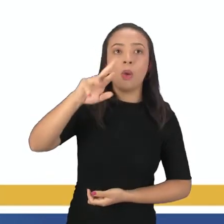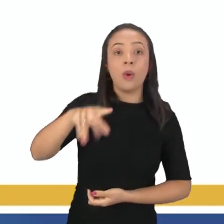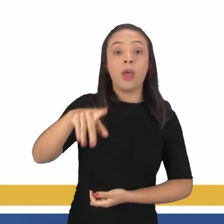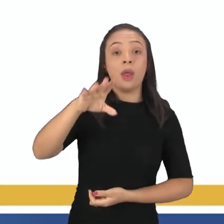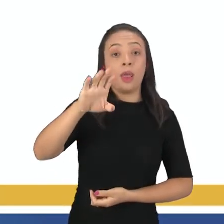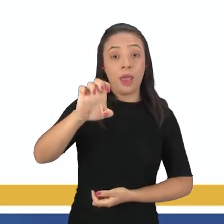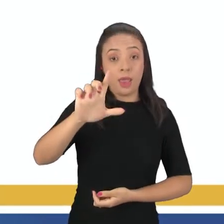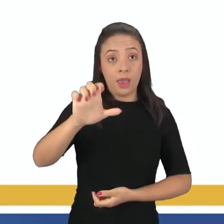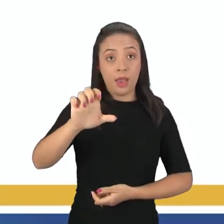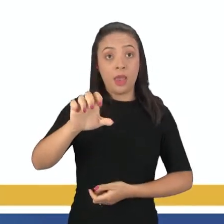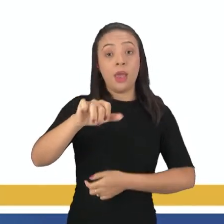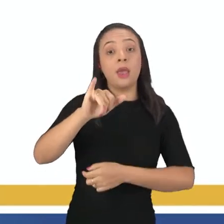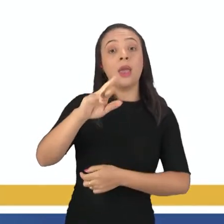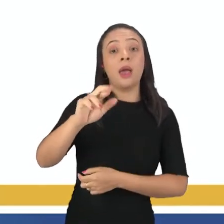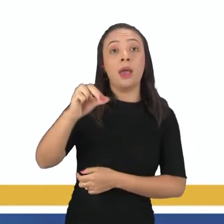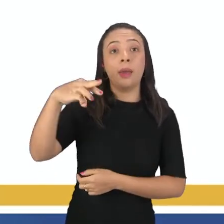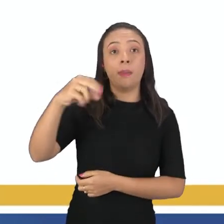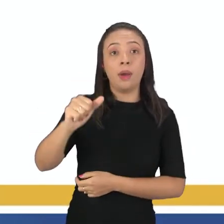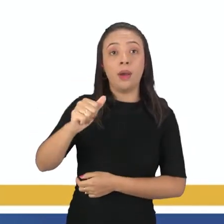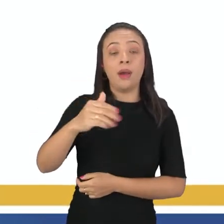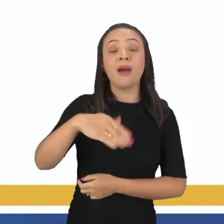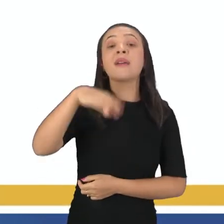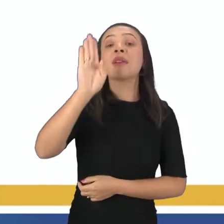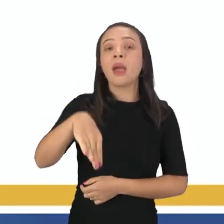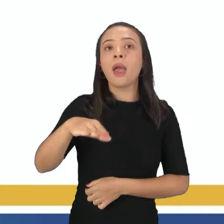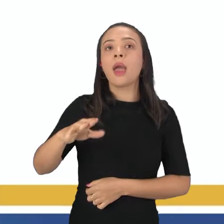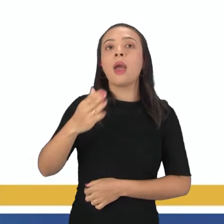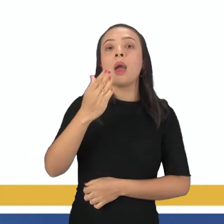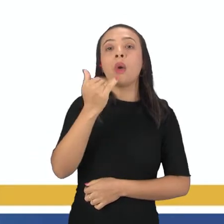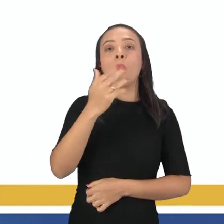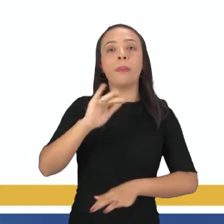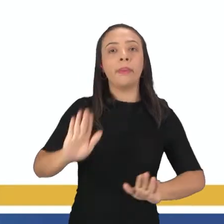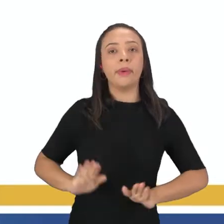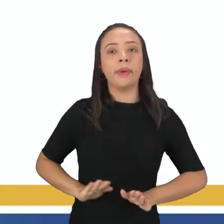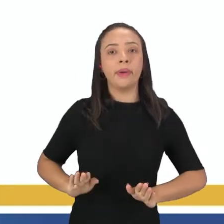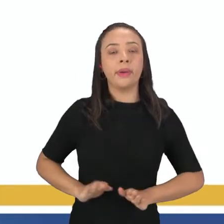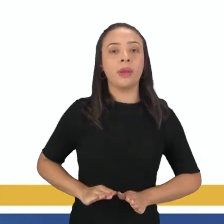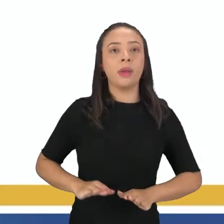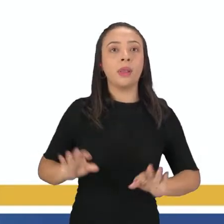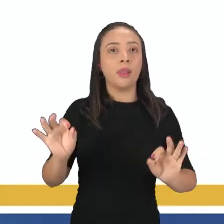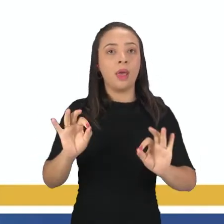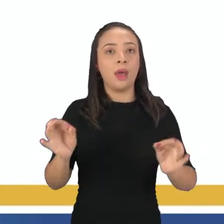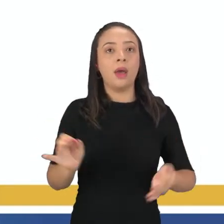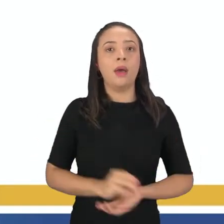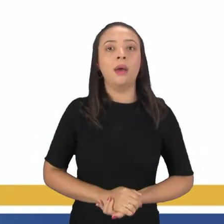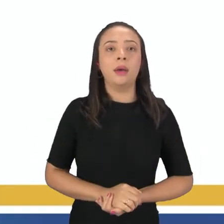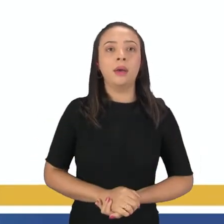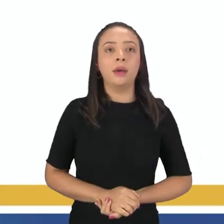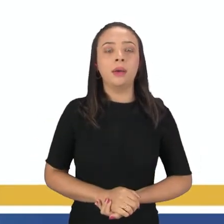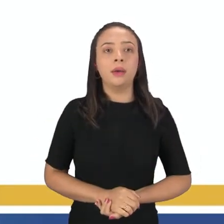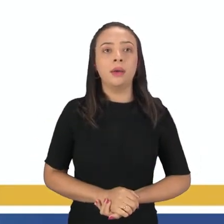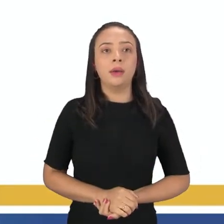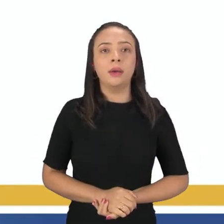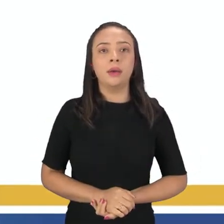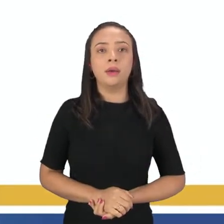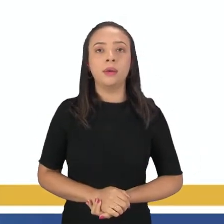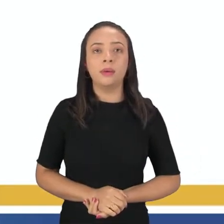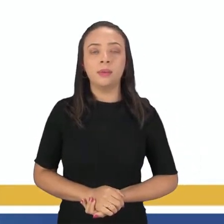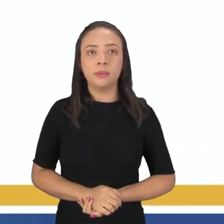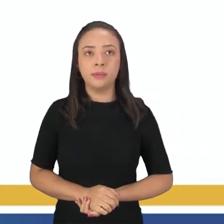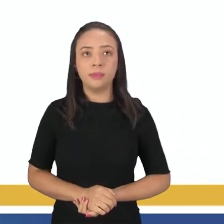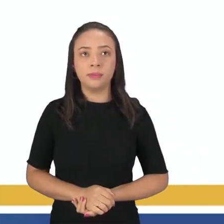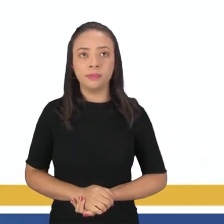quem estavam sem comer, ou ainda nós podemos ter, não eram ele e a irmã quem estavam sem